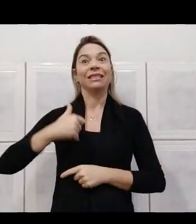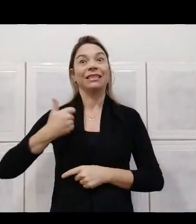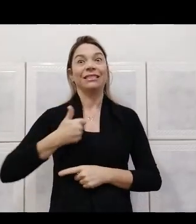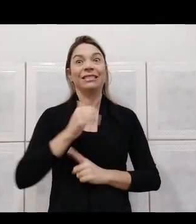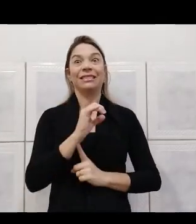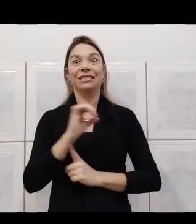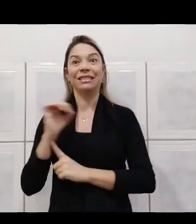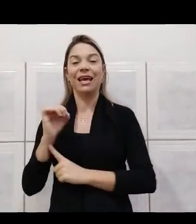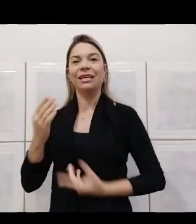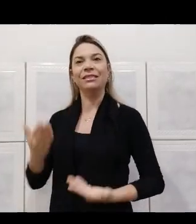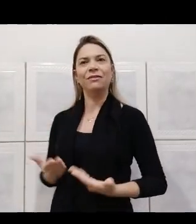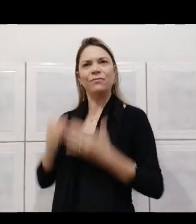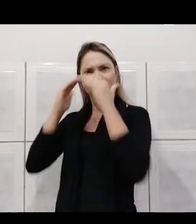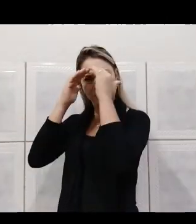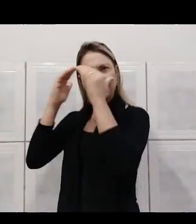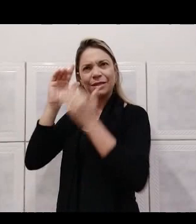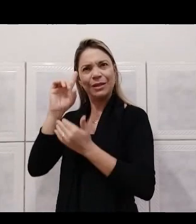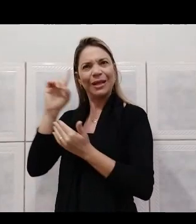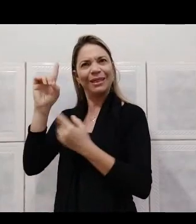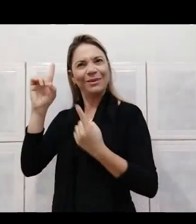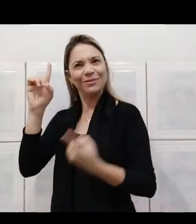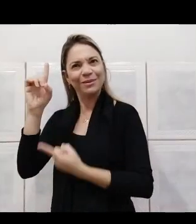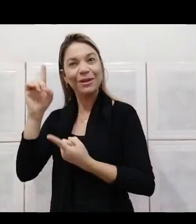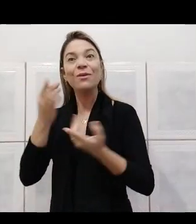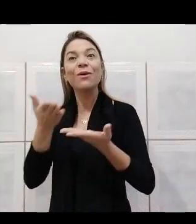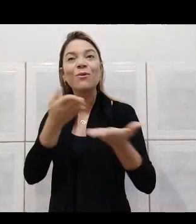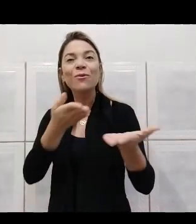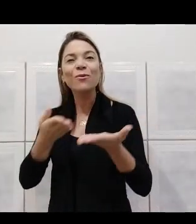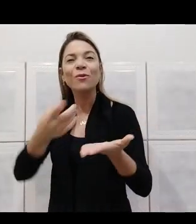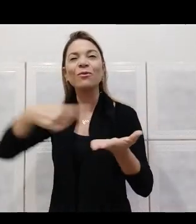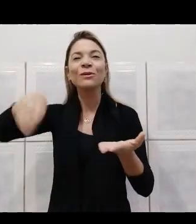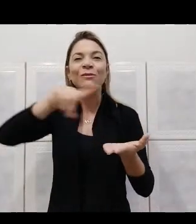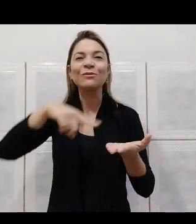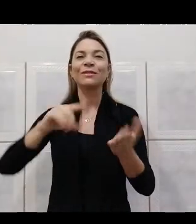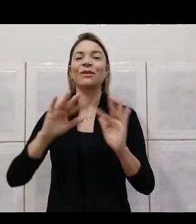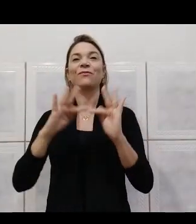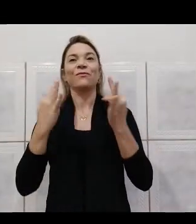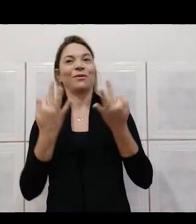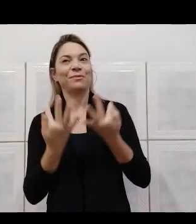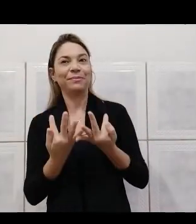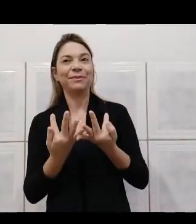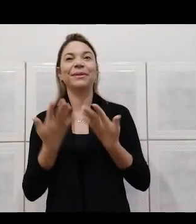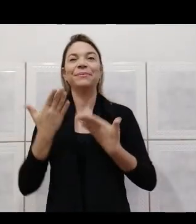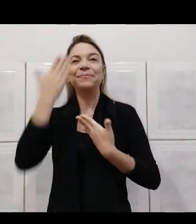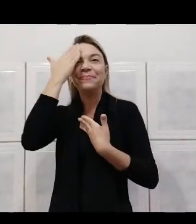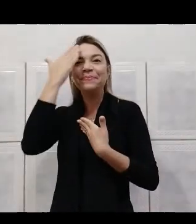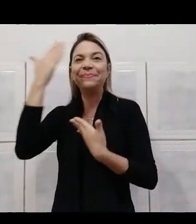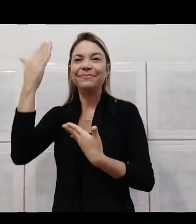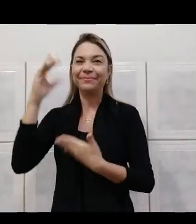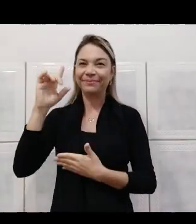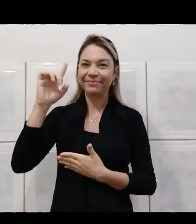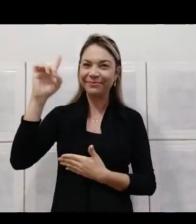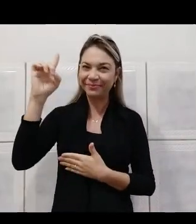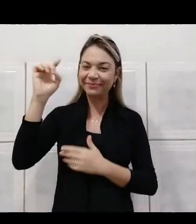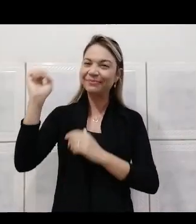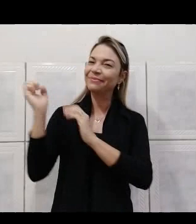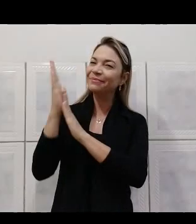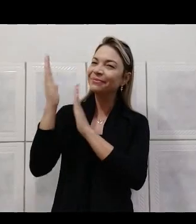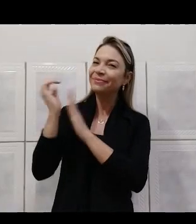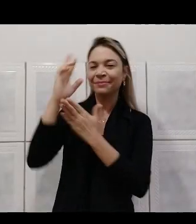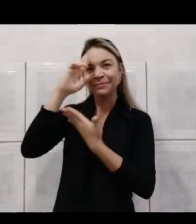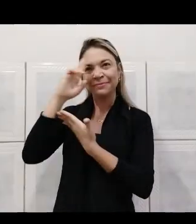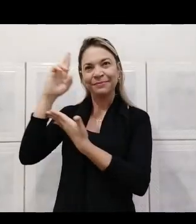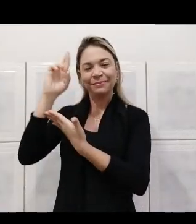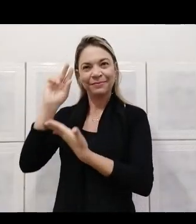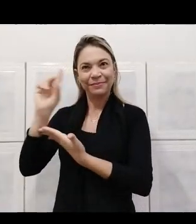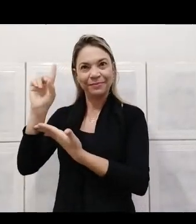Deus eterno, convida você e toda a sua família para render graças e louvores ao Senhor nosso Deus. Nessa